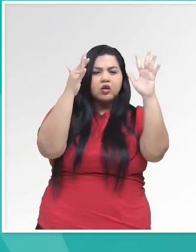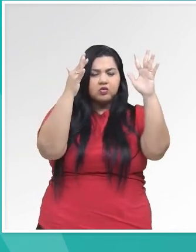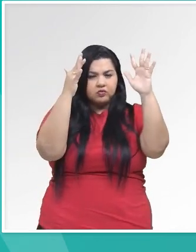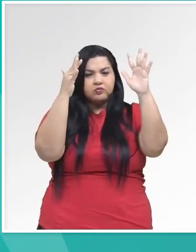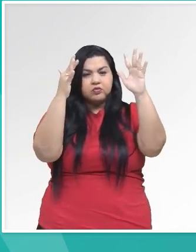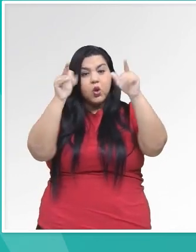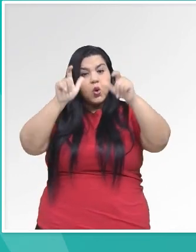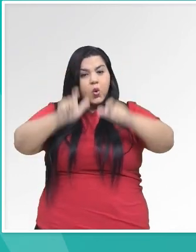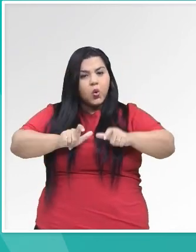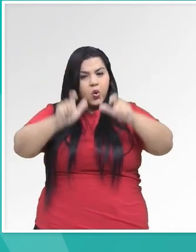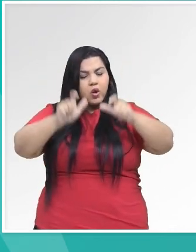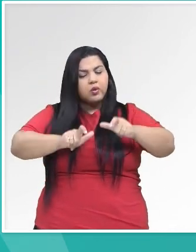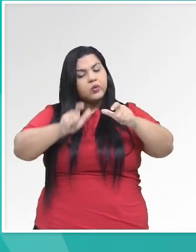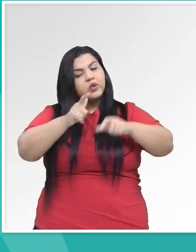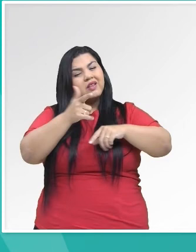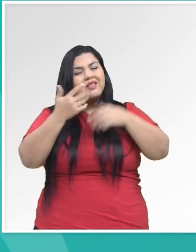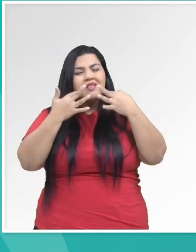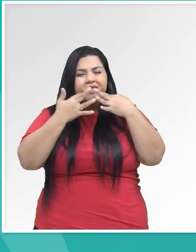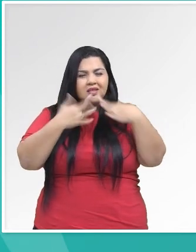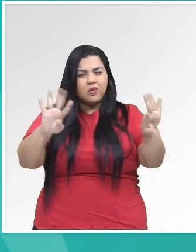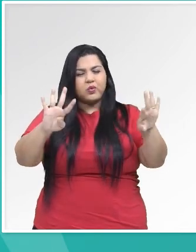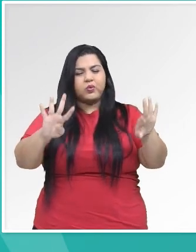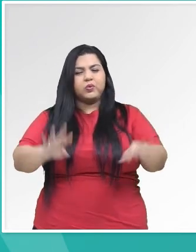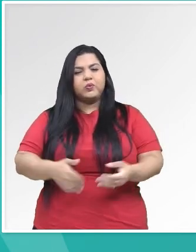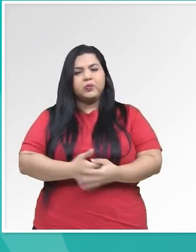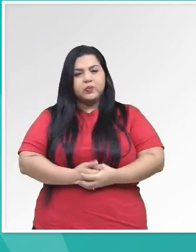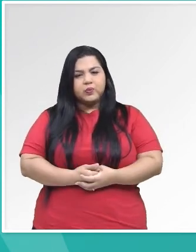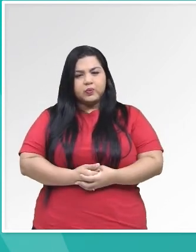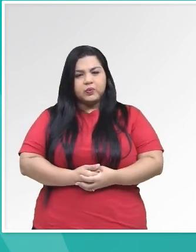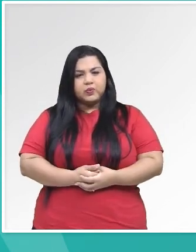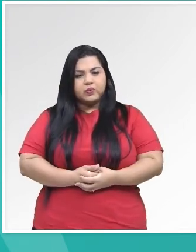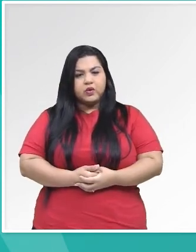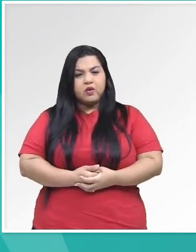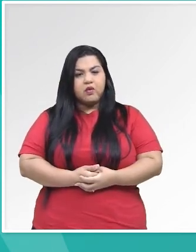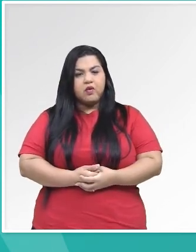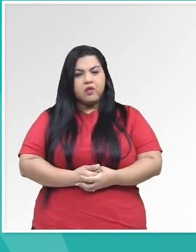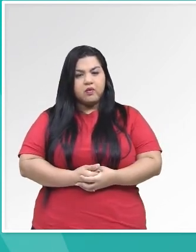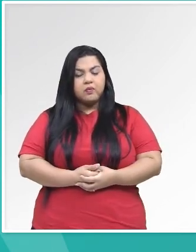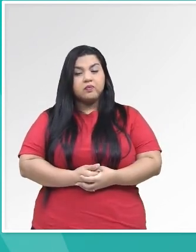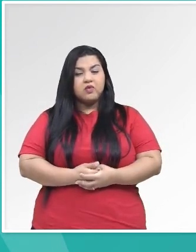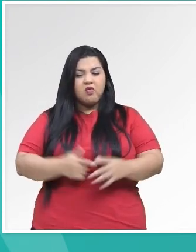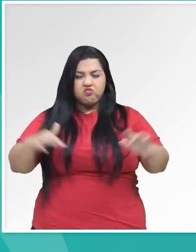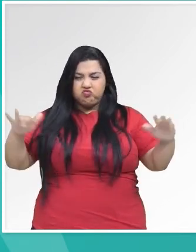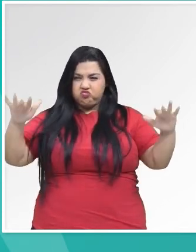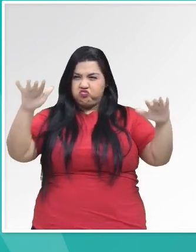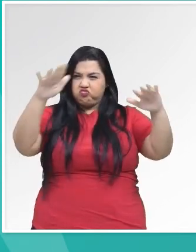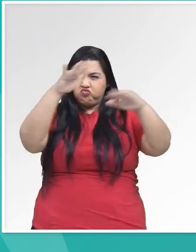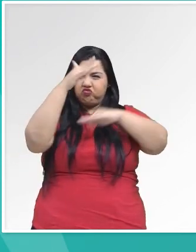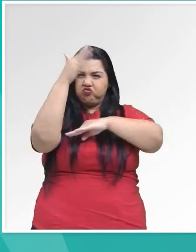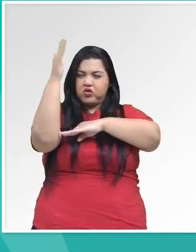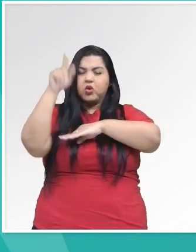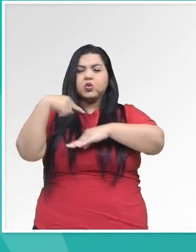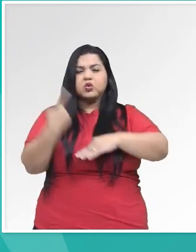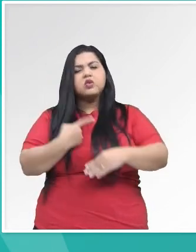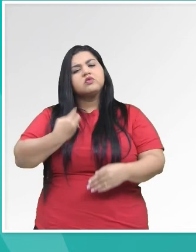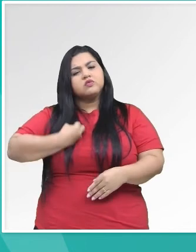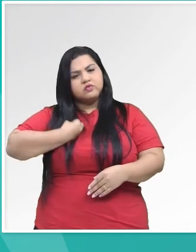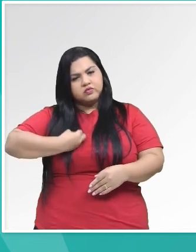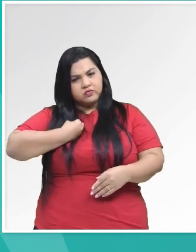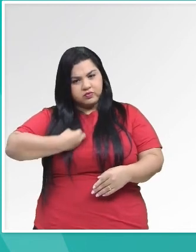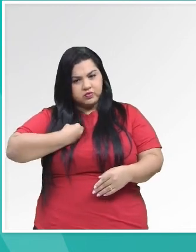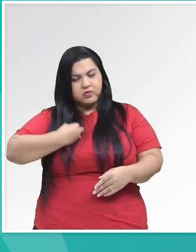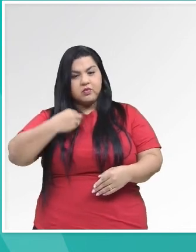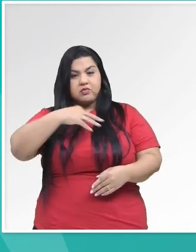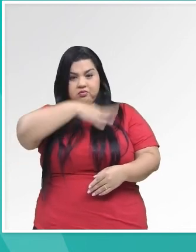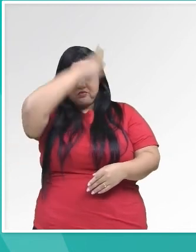lugar naturalmente arborizado, olha só. Floresta, bosque, mato, onde nós vivemos aqui no Amazonas,